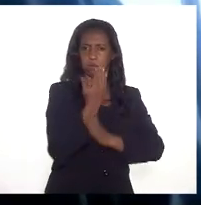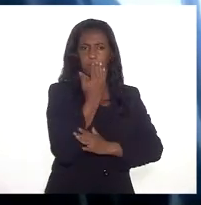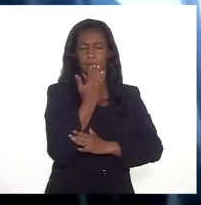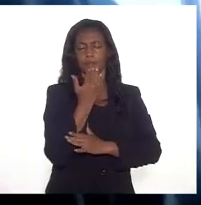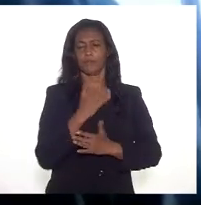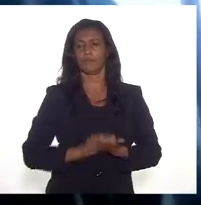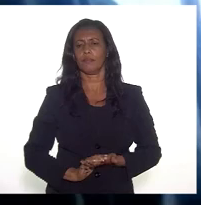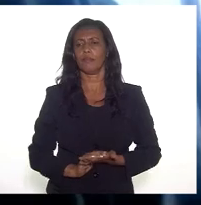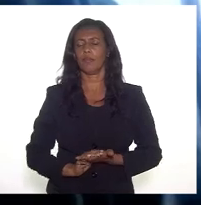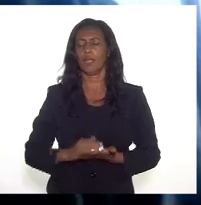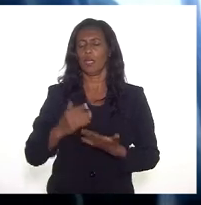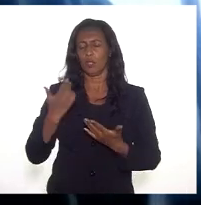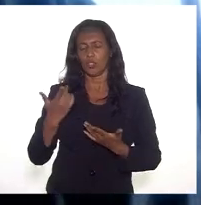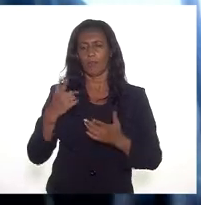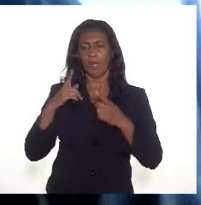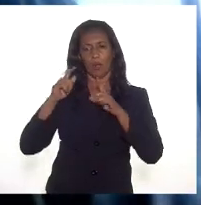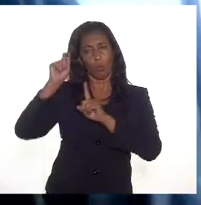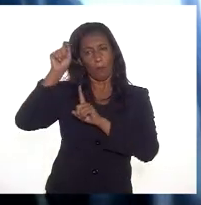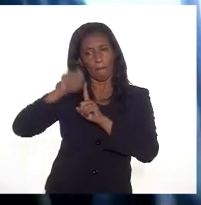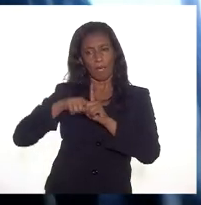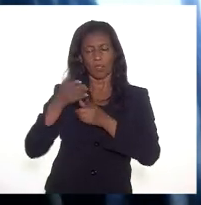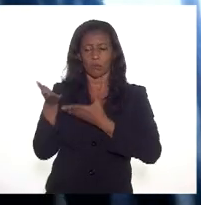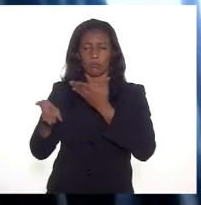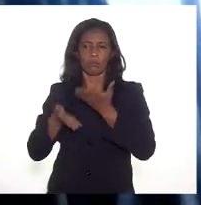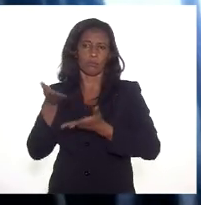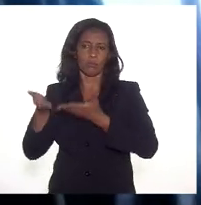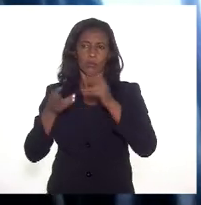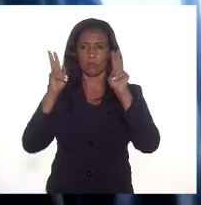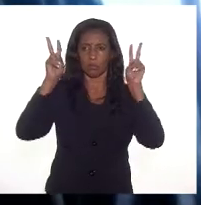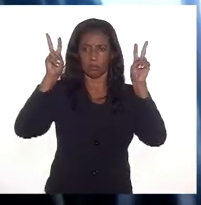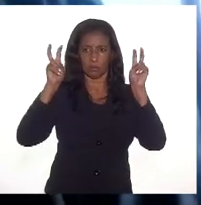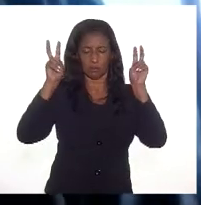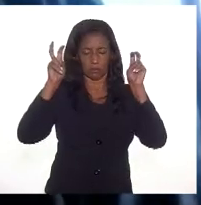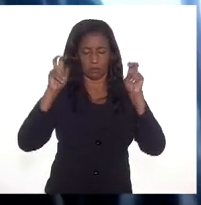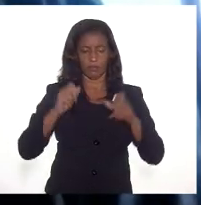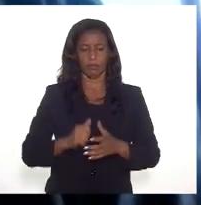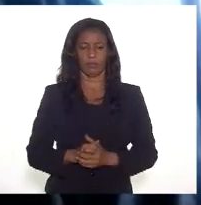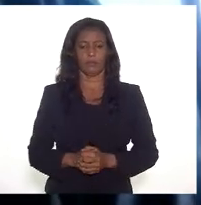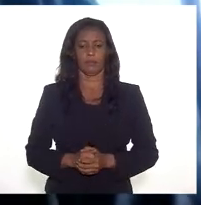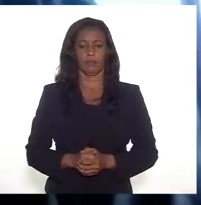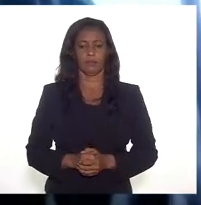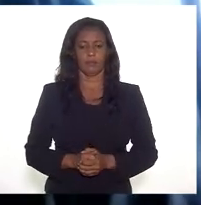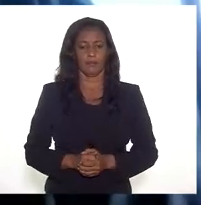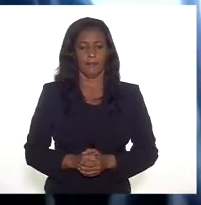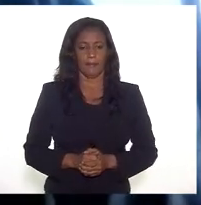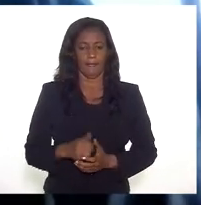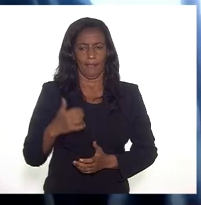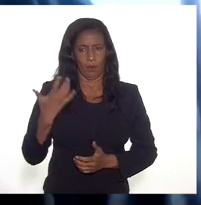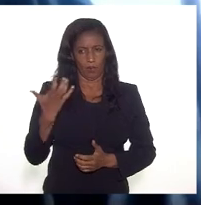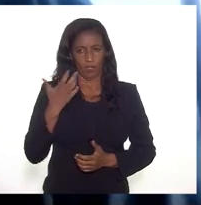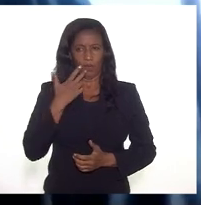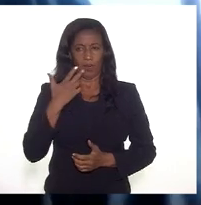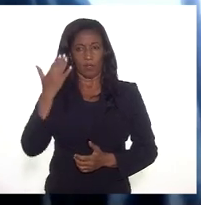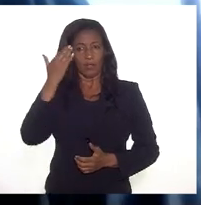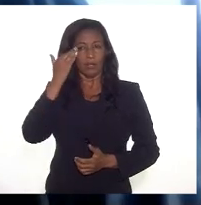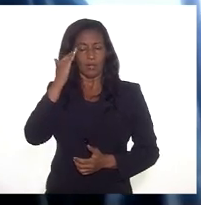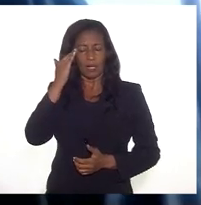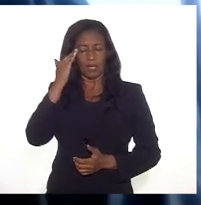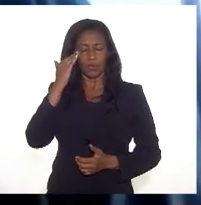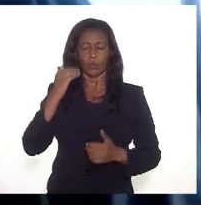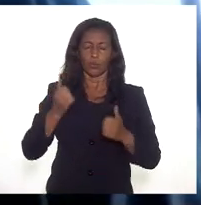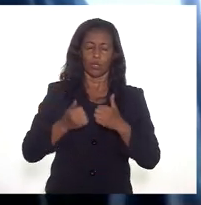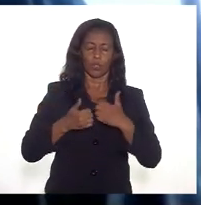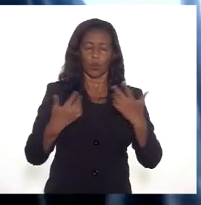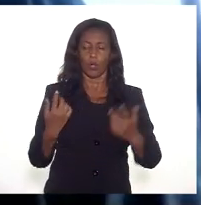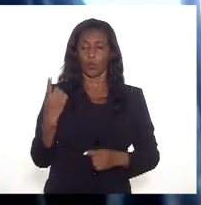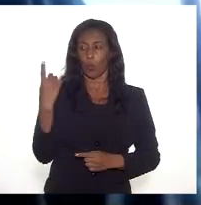mês dedicado a esse tema, eu quero dizer que entendo que, quando